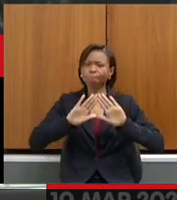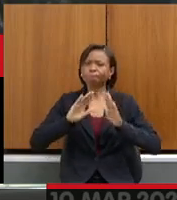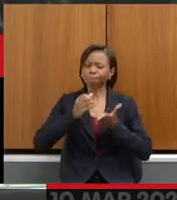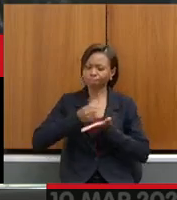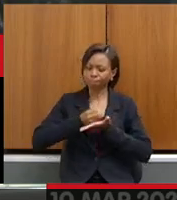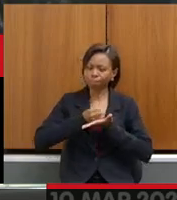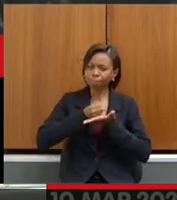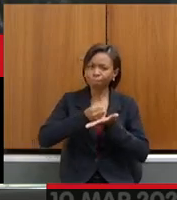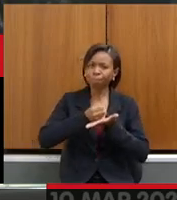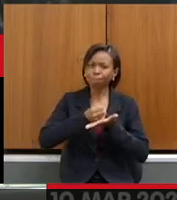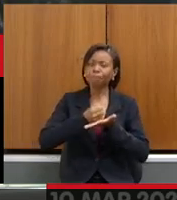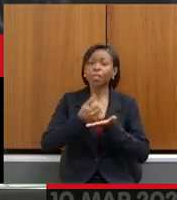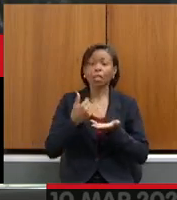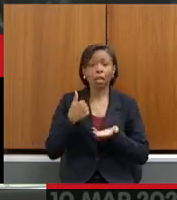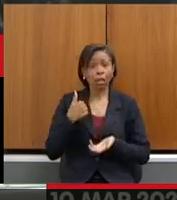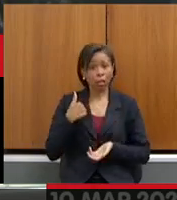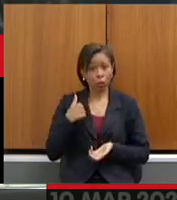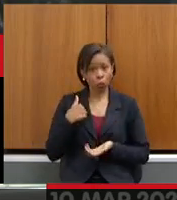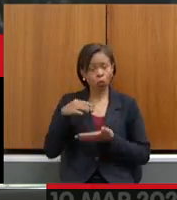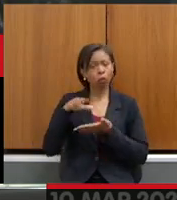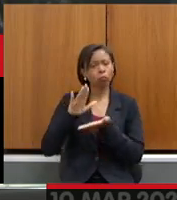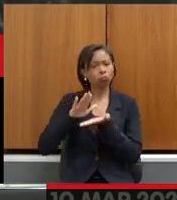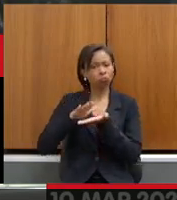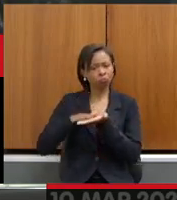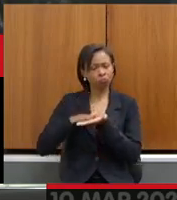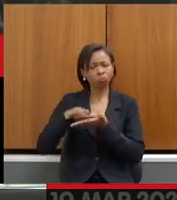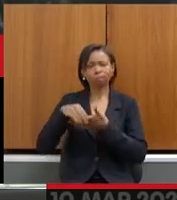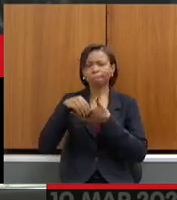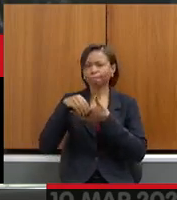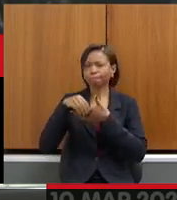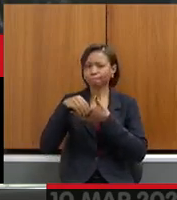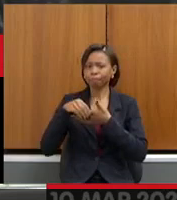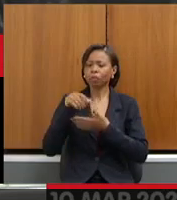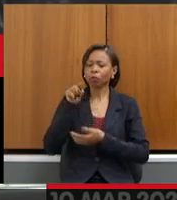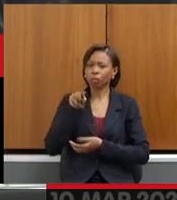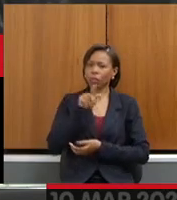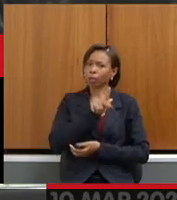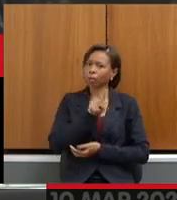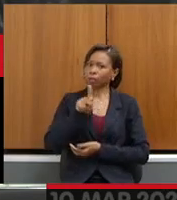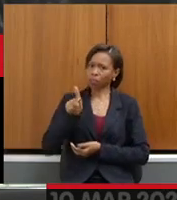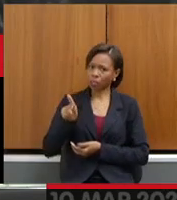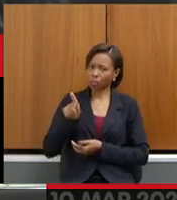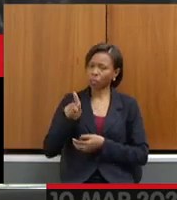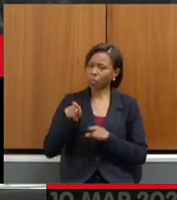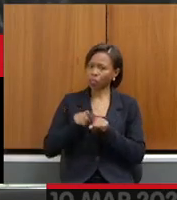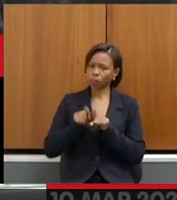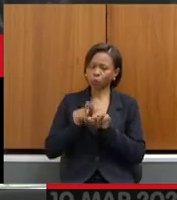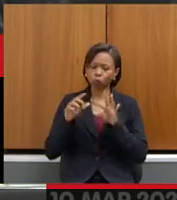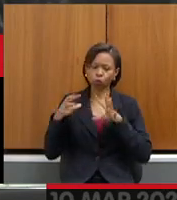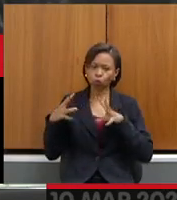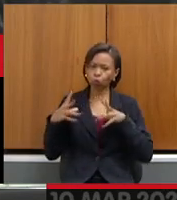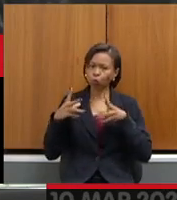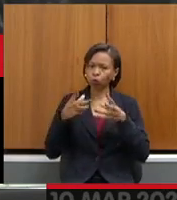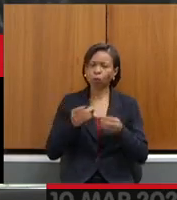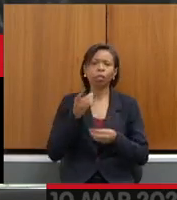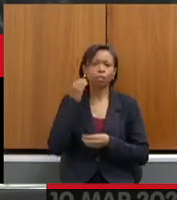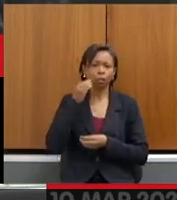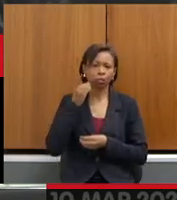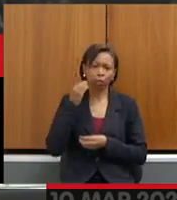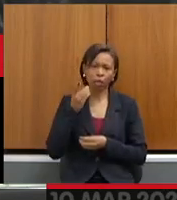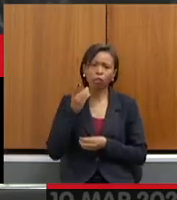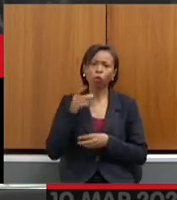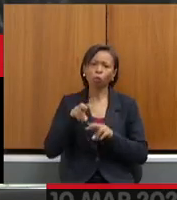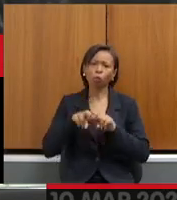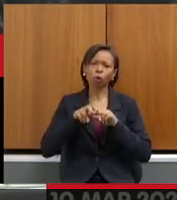cumprimentar o presidente e em seu nome todos os deputados e deputadas é dessa casa por esse